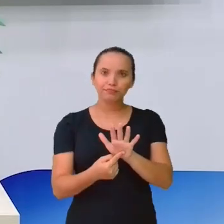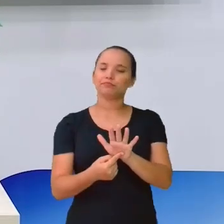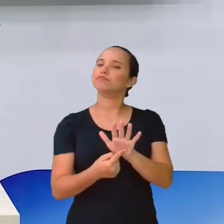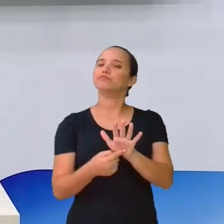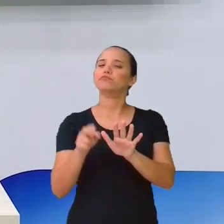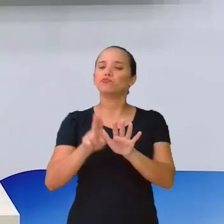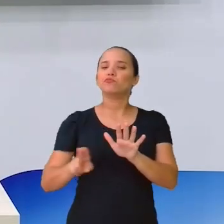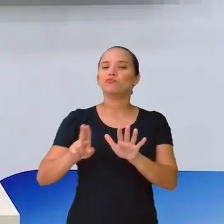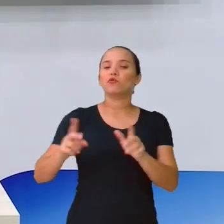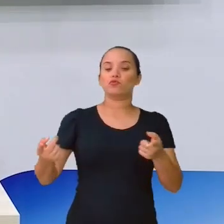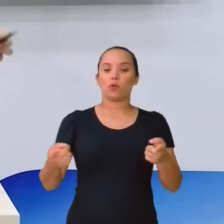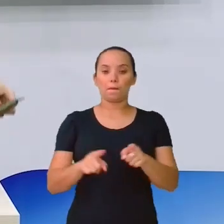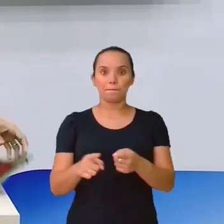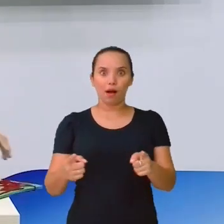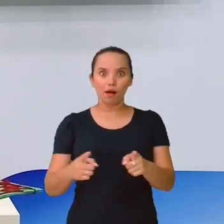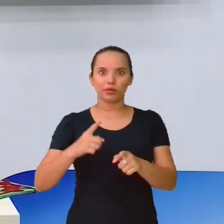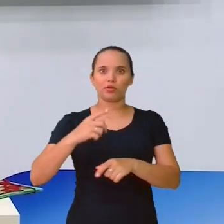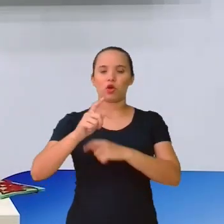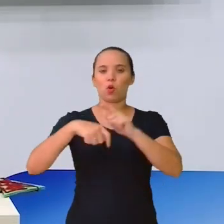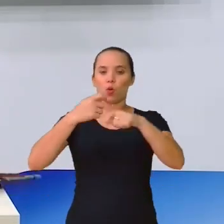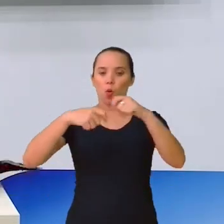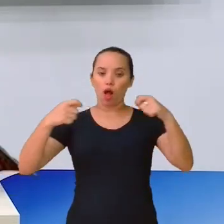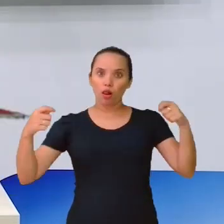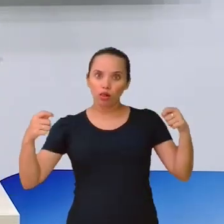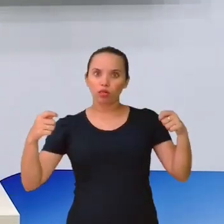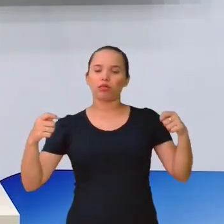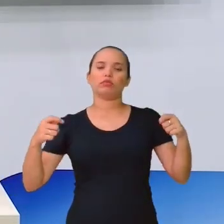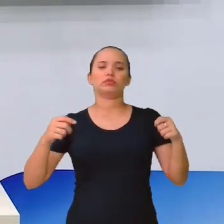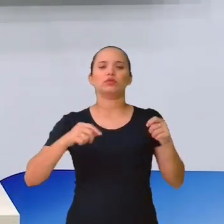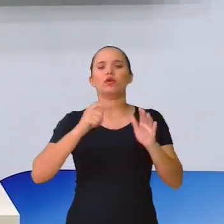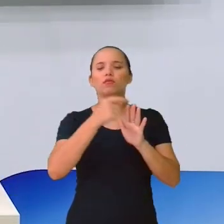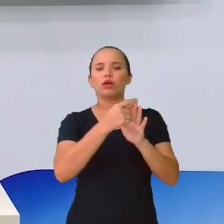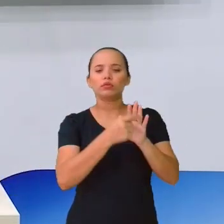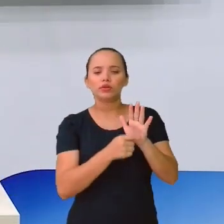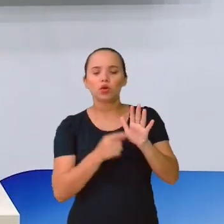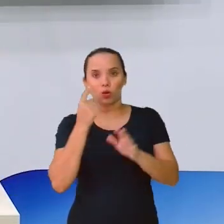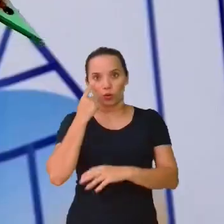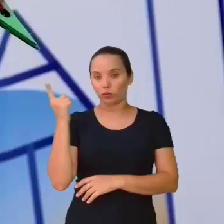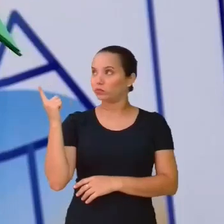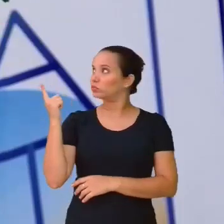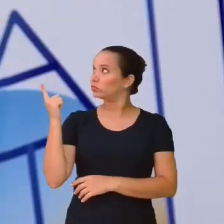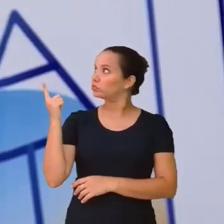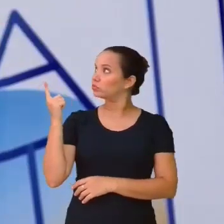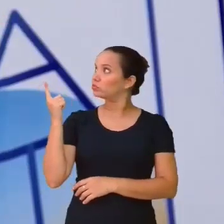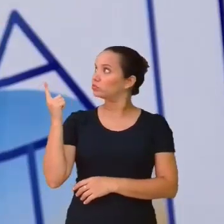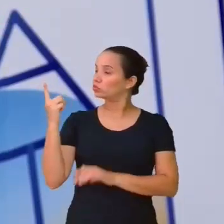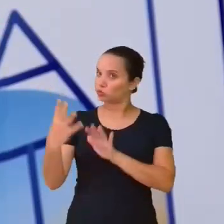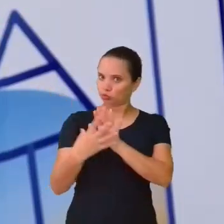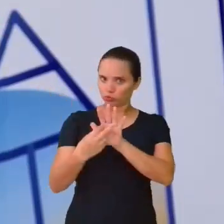colocar esse palitinho com a lã em cada furinho desses, como eu vou mostrar para vocês aqui agora, ó.